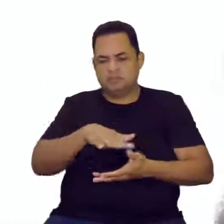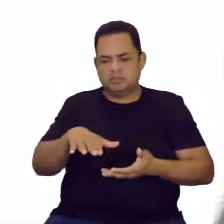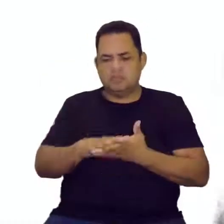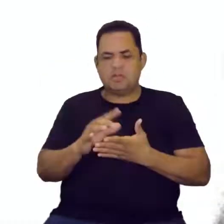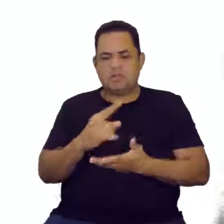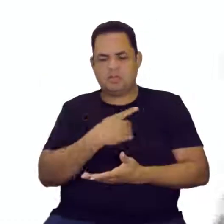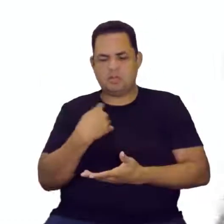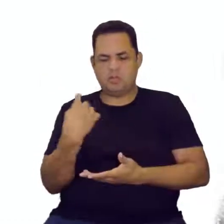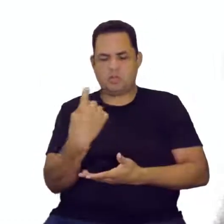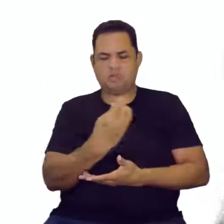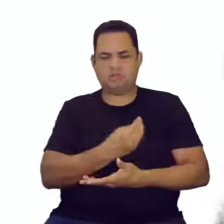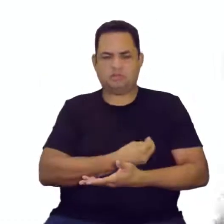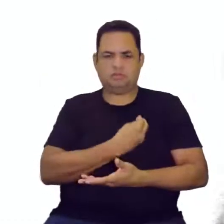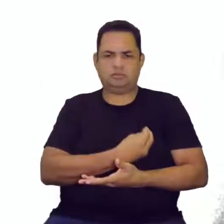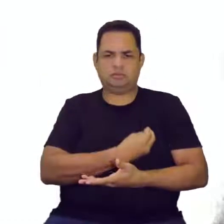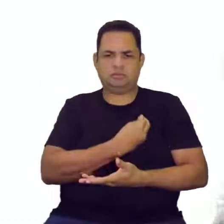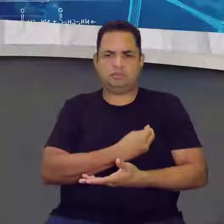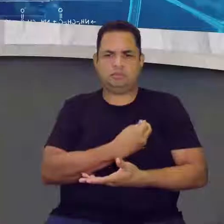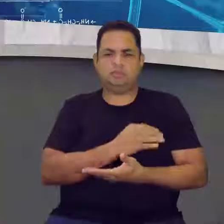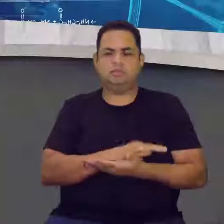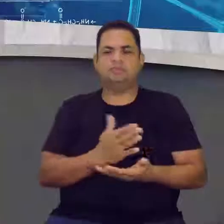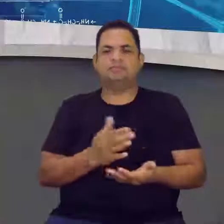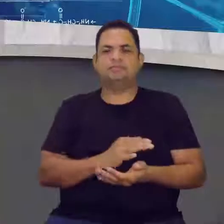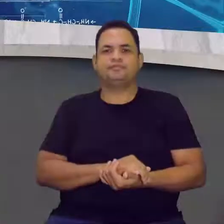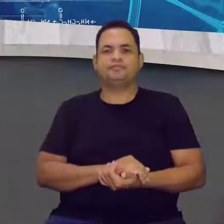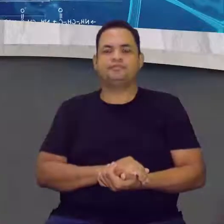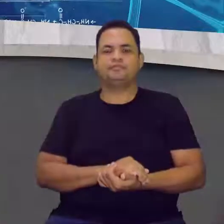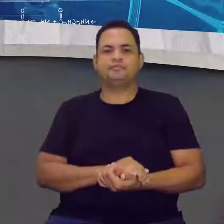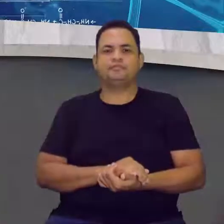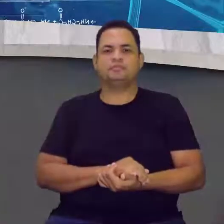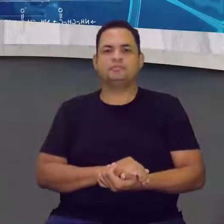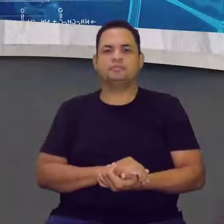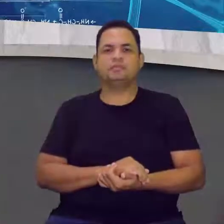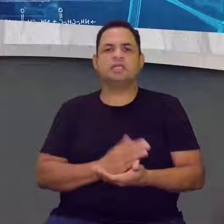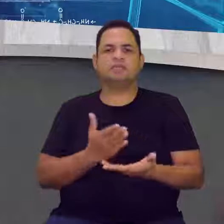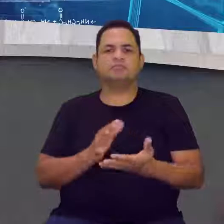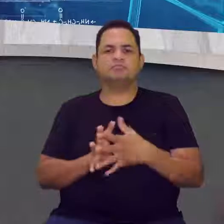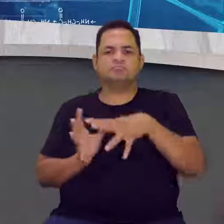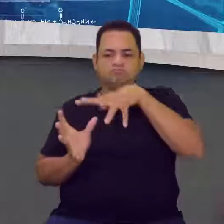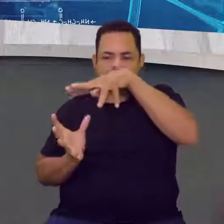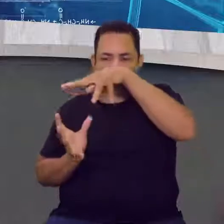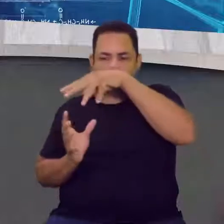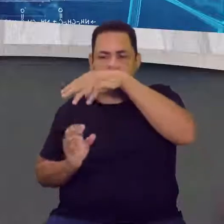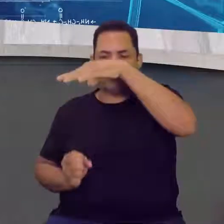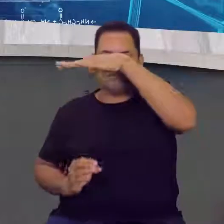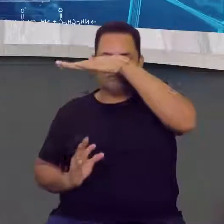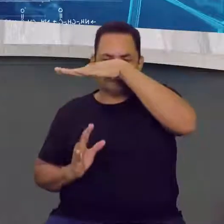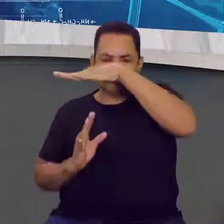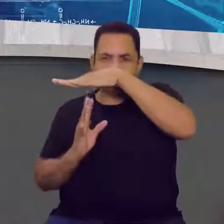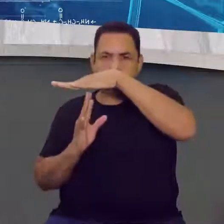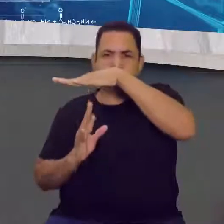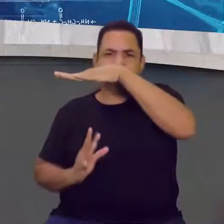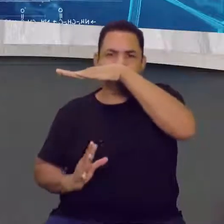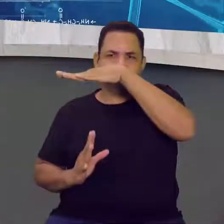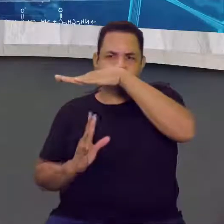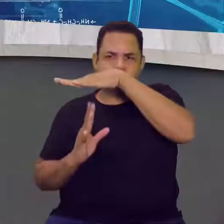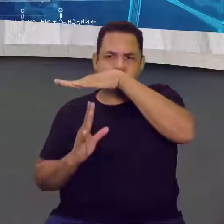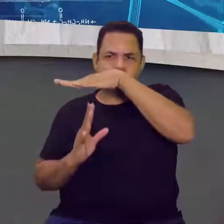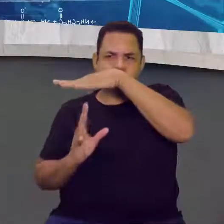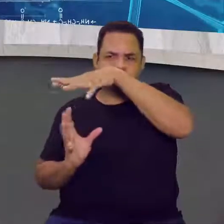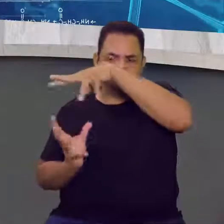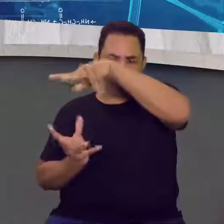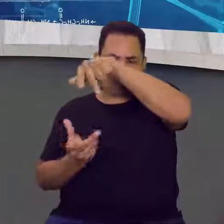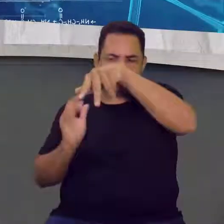vivos. Então aqui a gente viu que a camada de ozônio é uma coisa boa, né? Ela tá ali